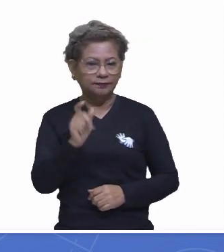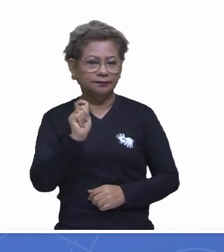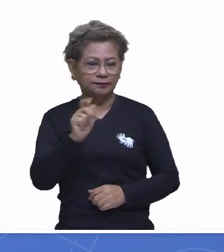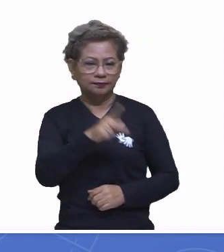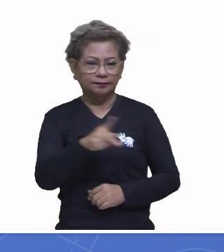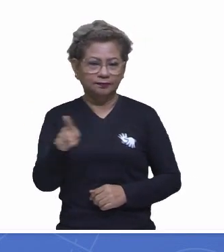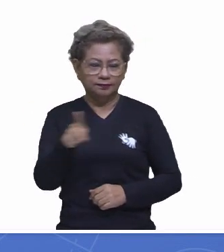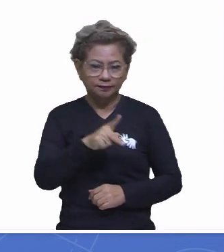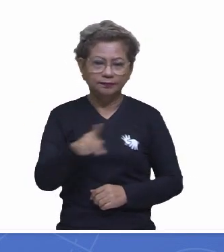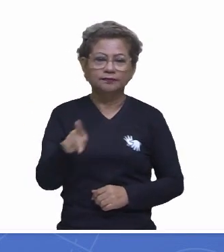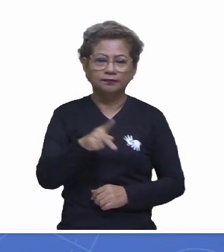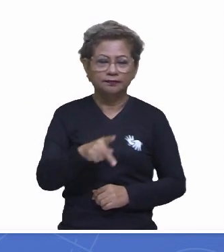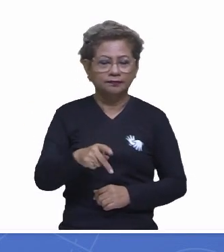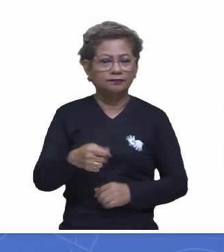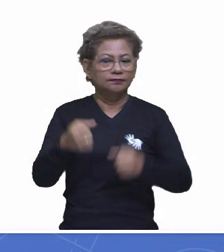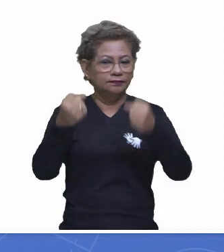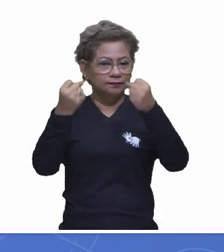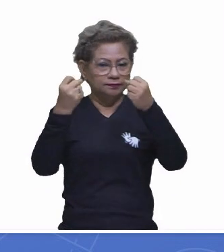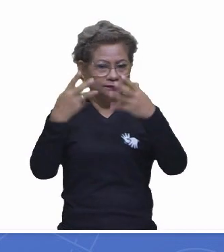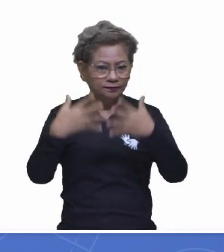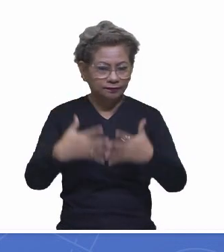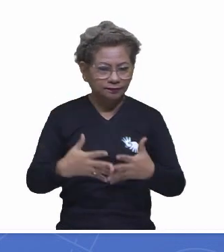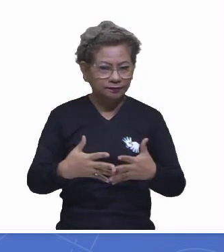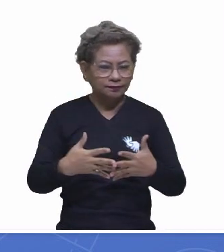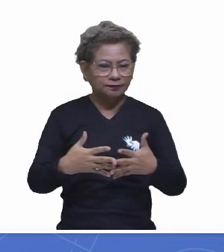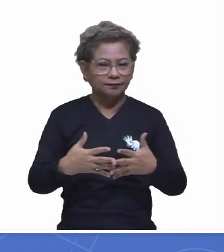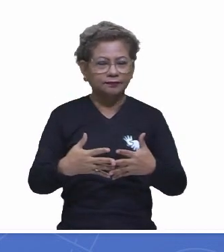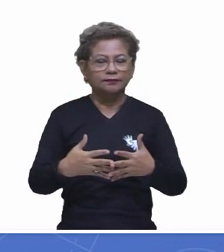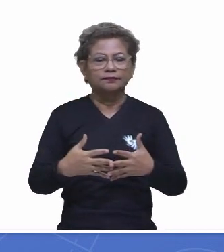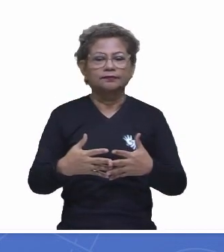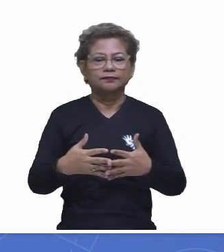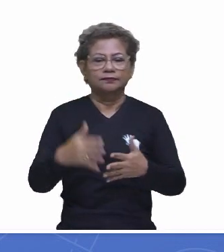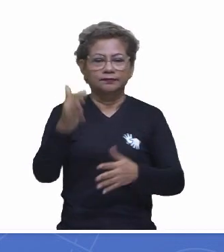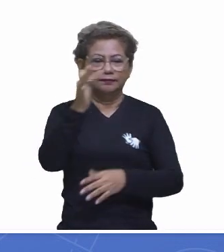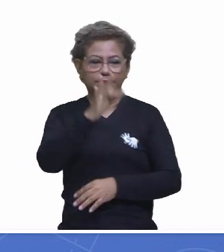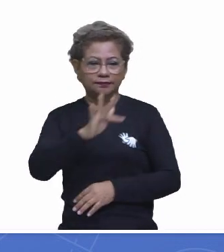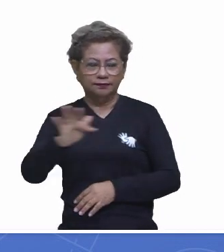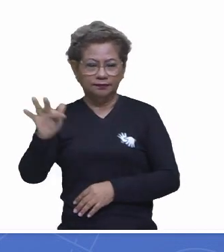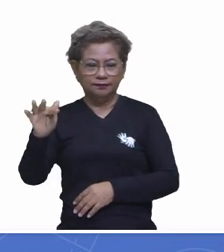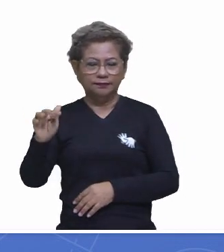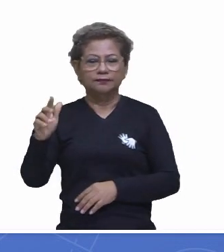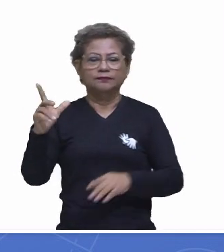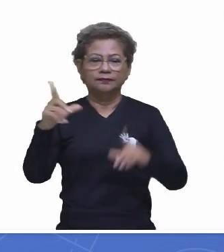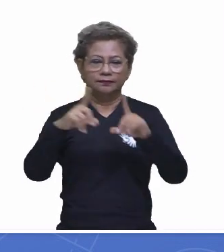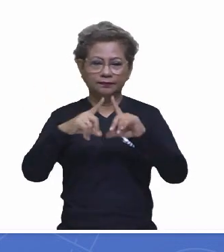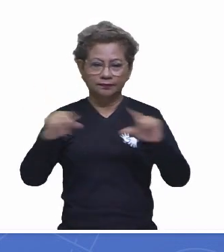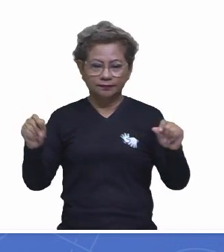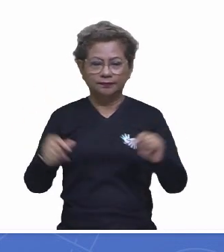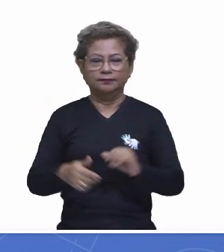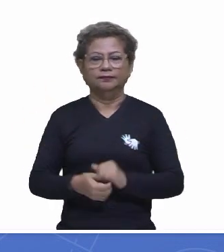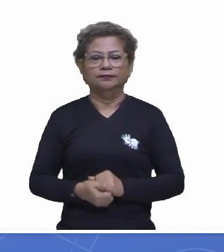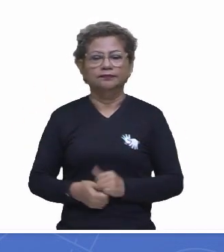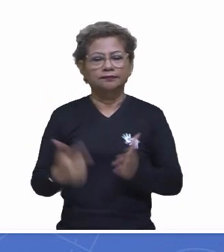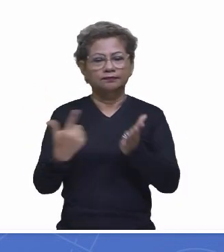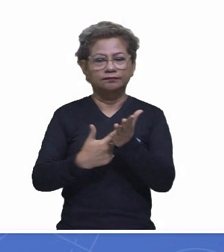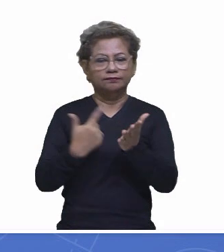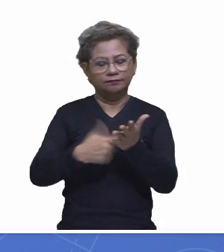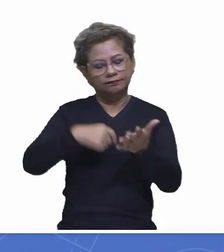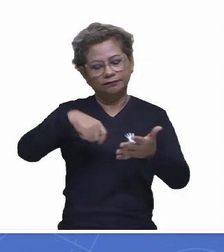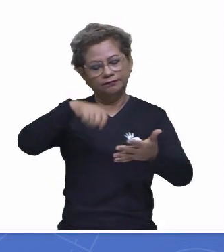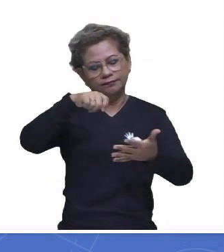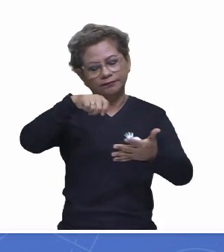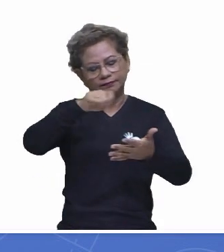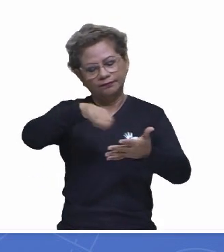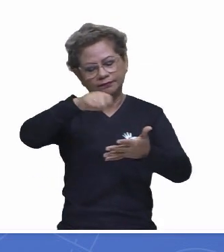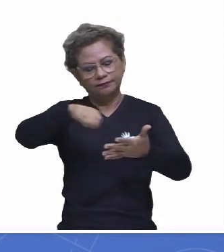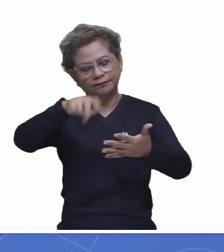de Psicologia da Universidade de Brasília e autor do livro Nome Próprio, editora UNB. Mas não dá